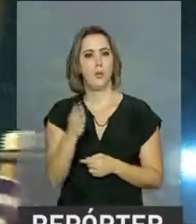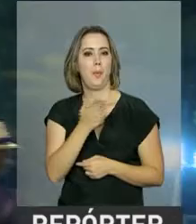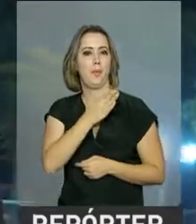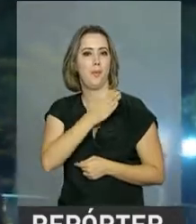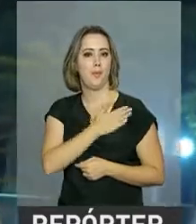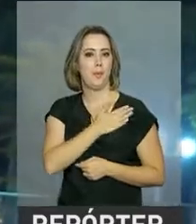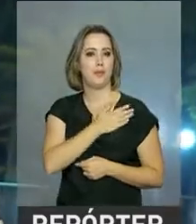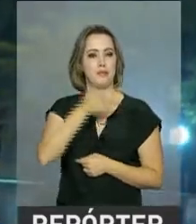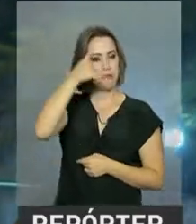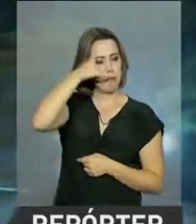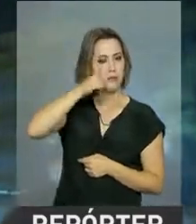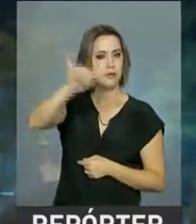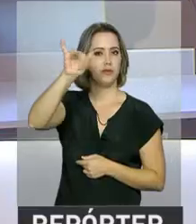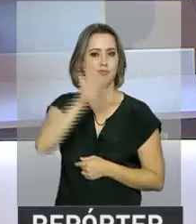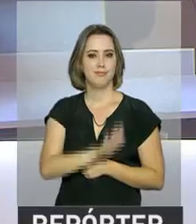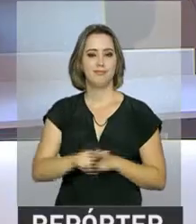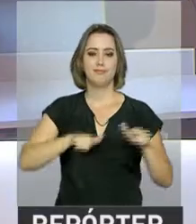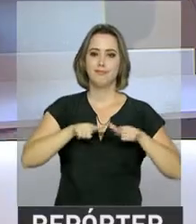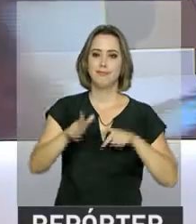trabalho infantil.